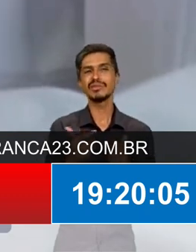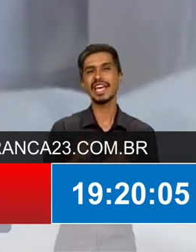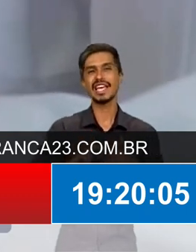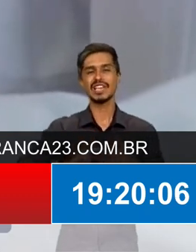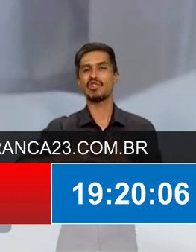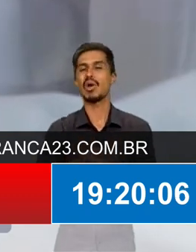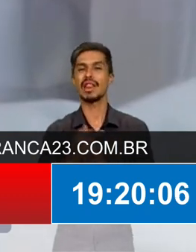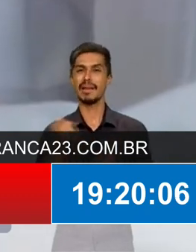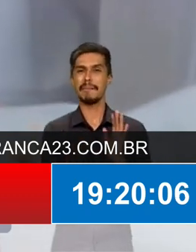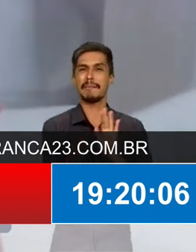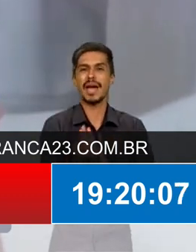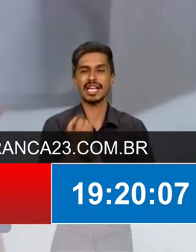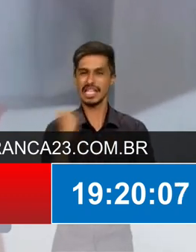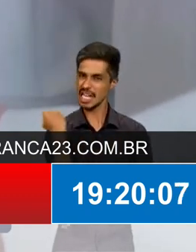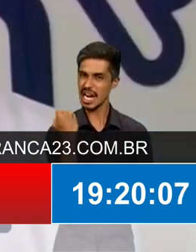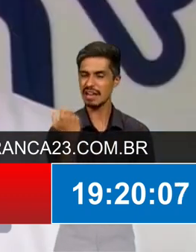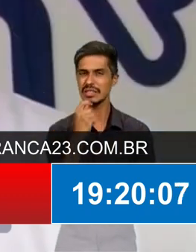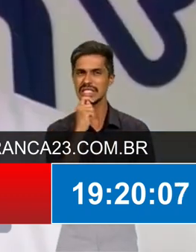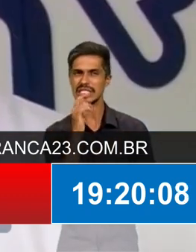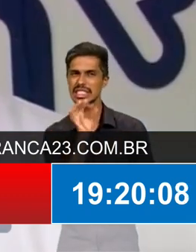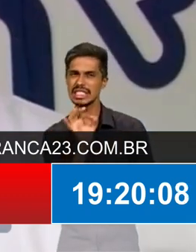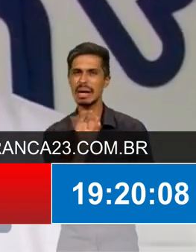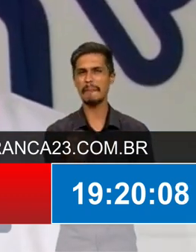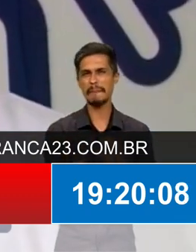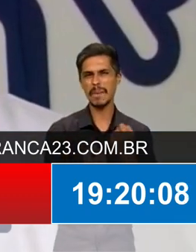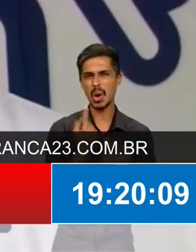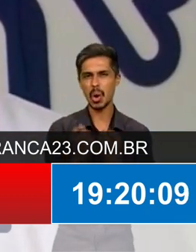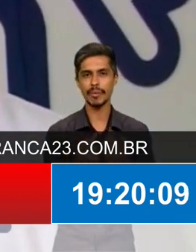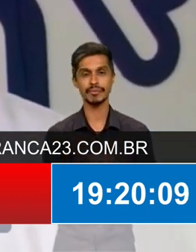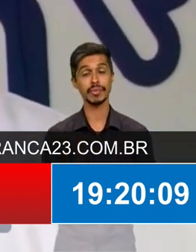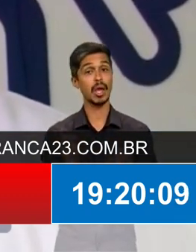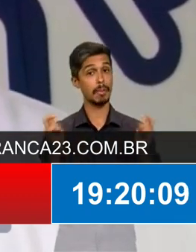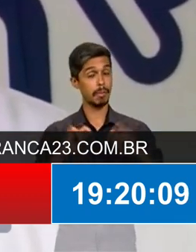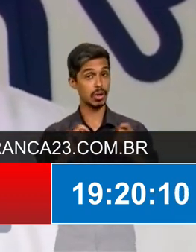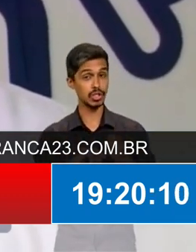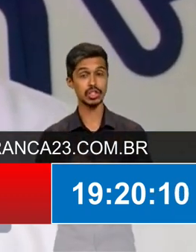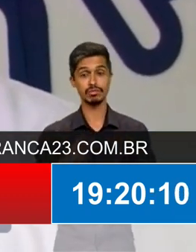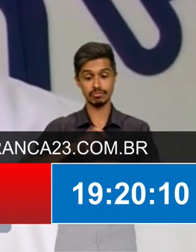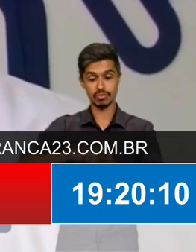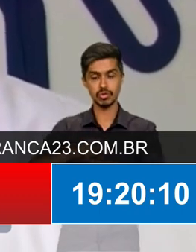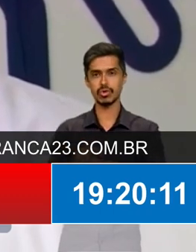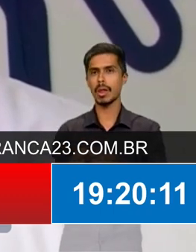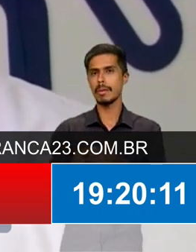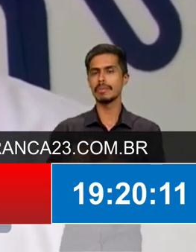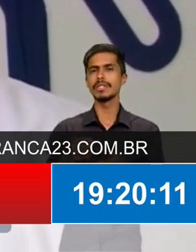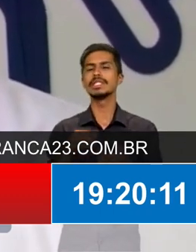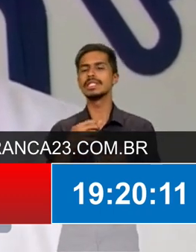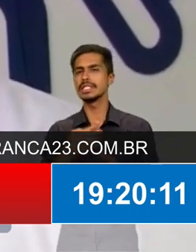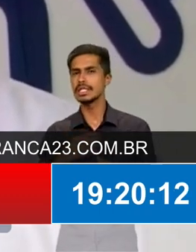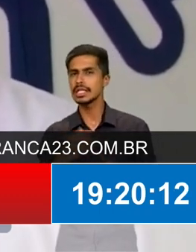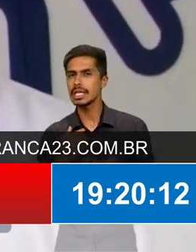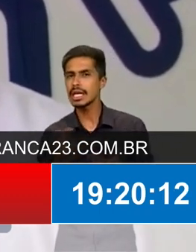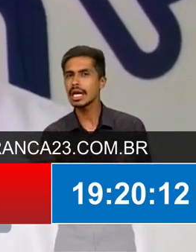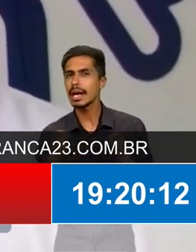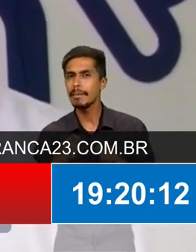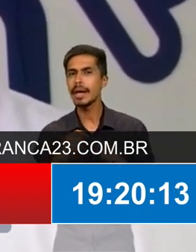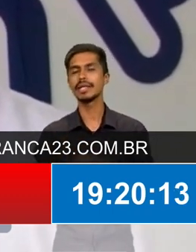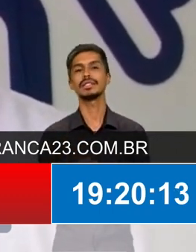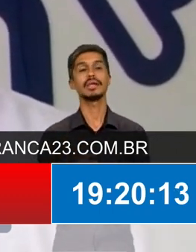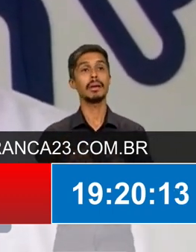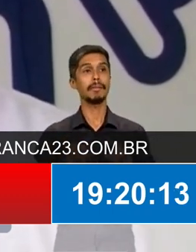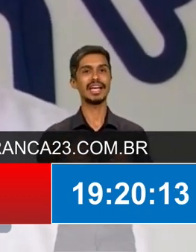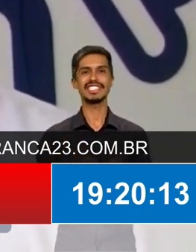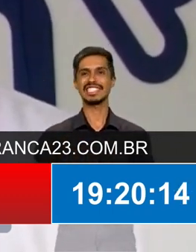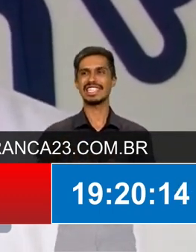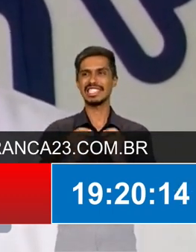assim como explica esse urologista. Ele pode manifestar sintomas da próstata e não necessariamente sintomas de câncer